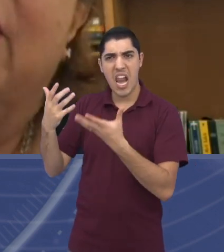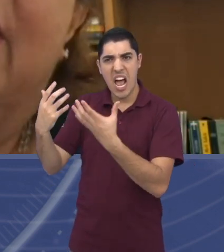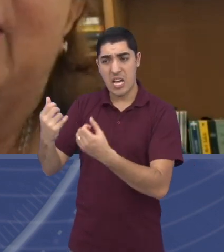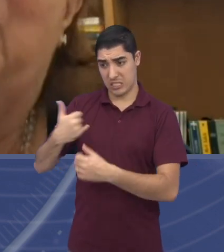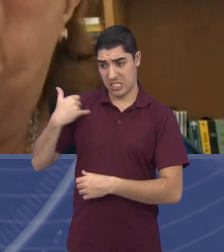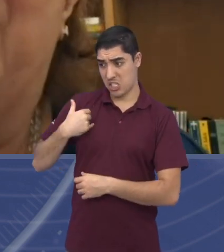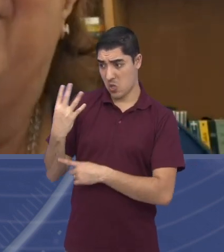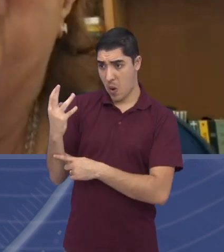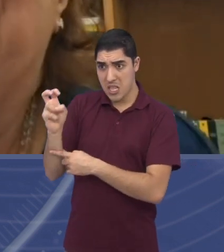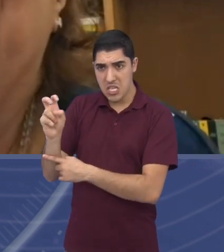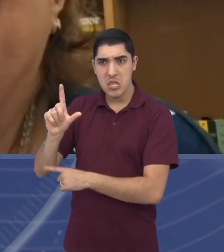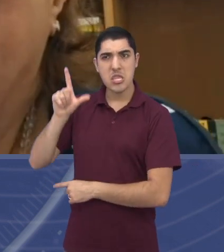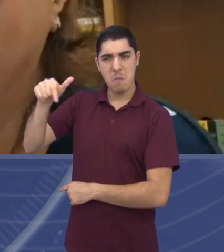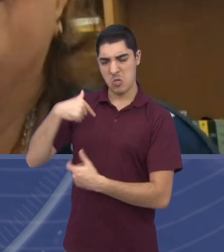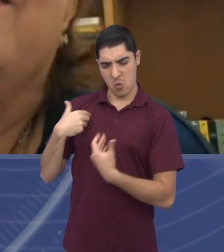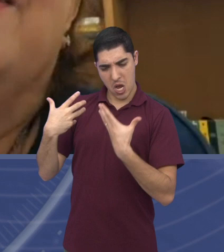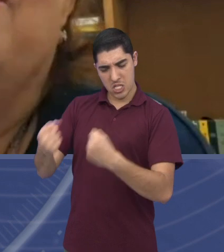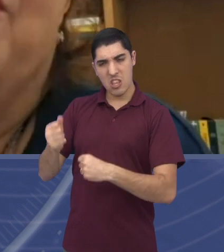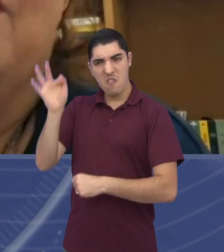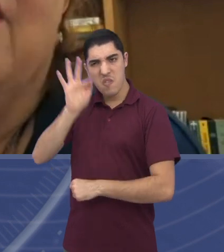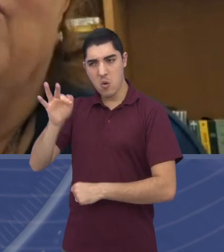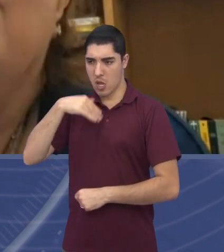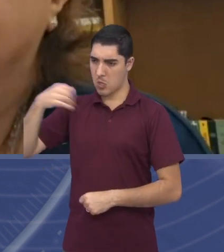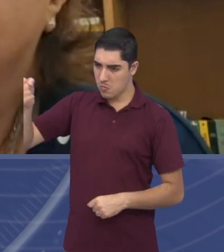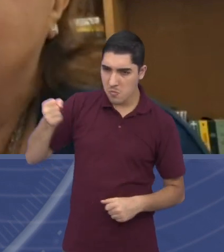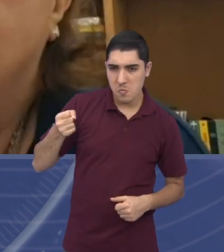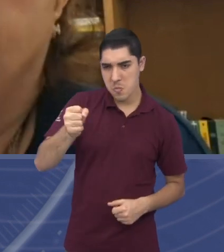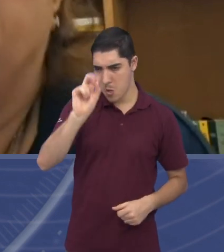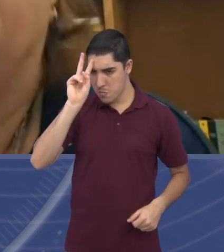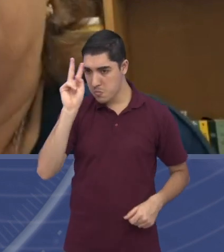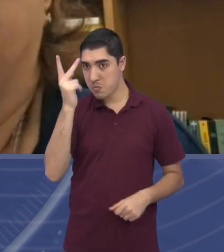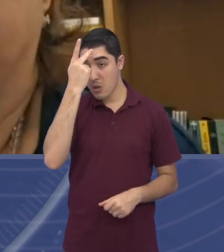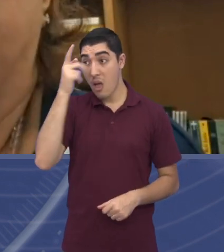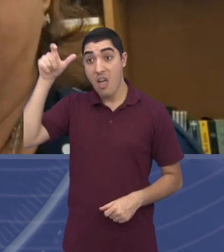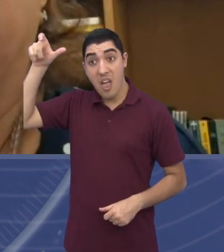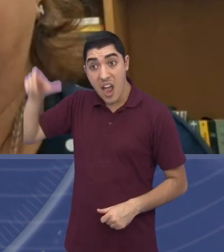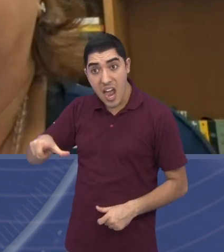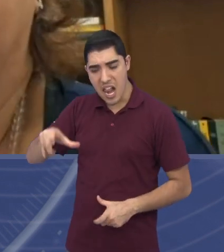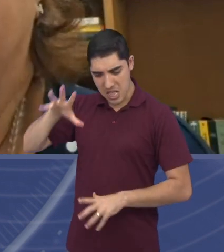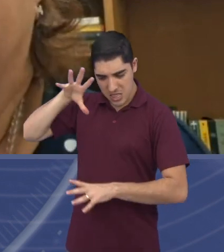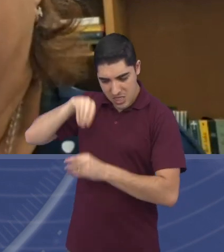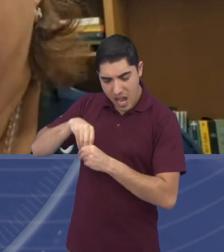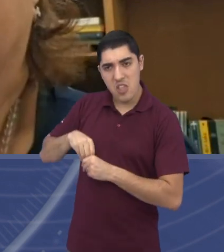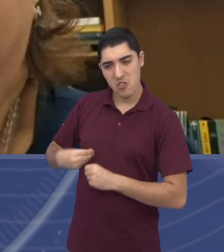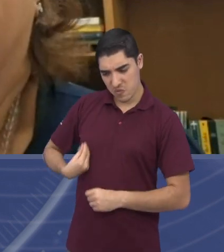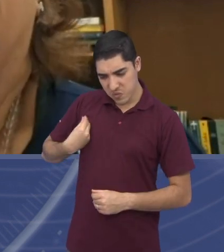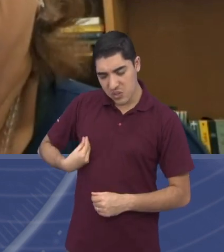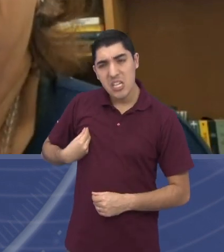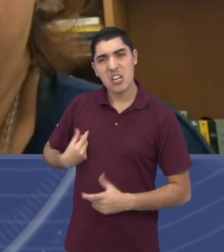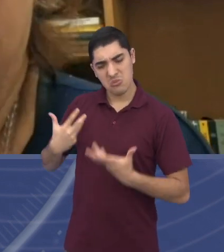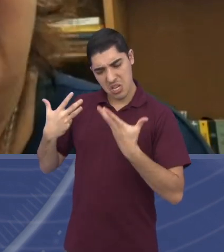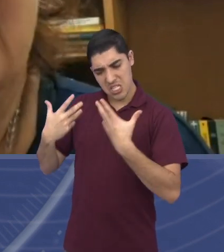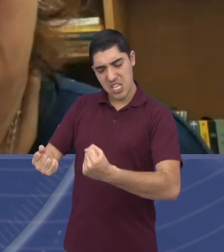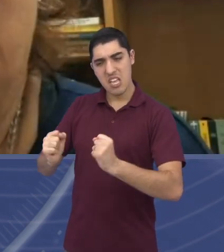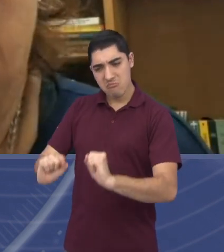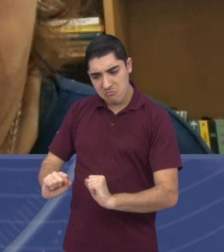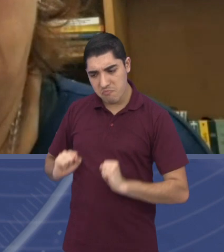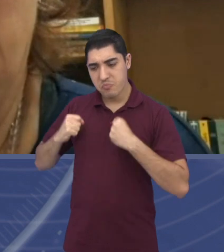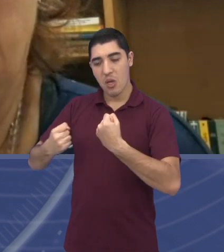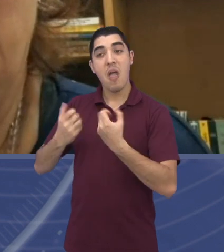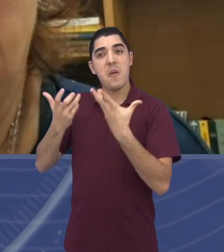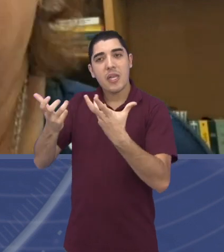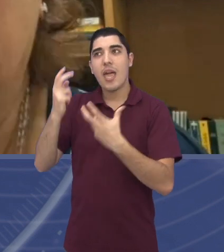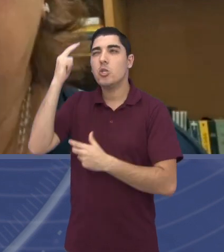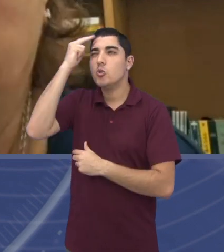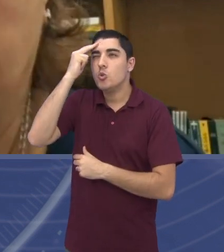aos 45 anos, é estar se refazendo, é ser muito jovem de espírito, é querer realizar os